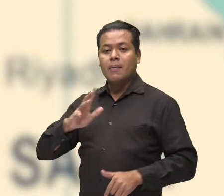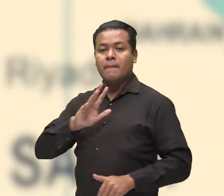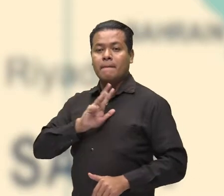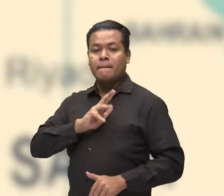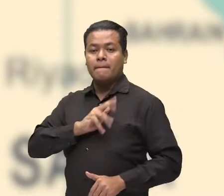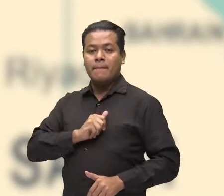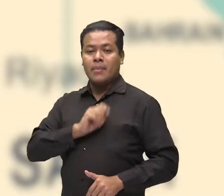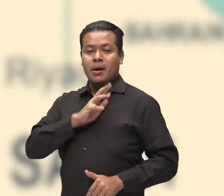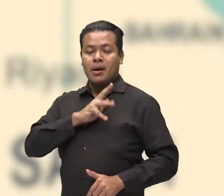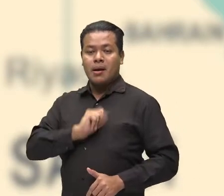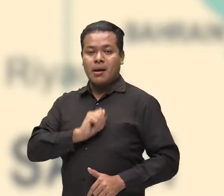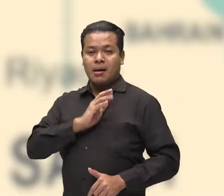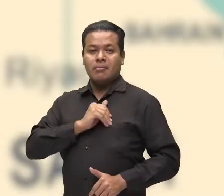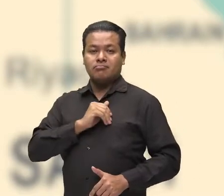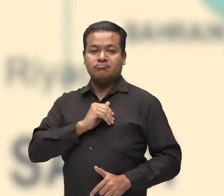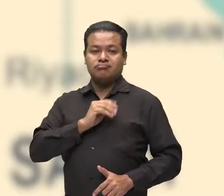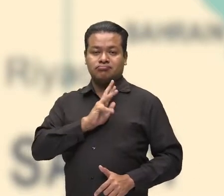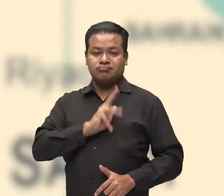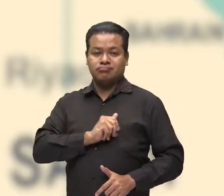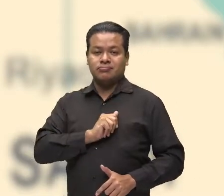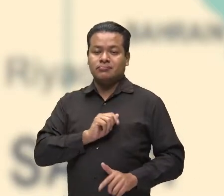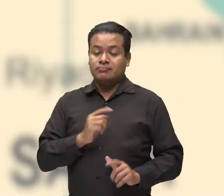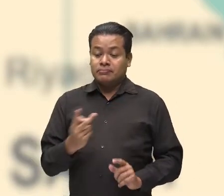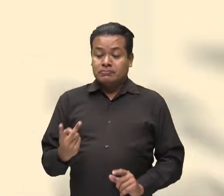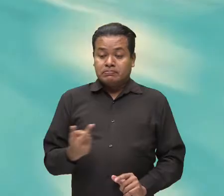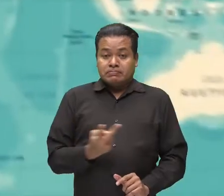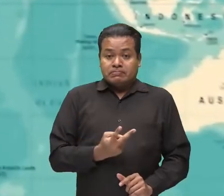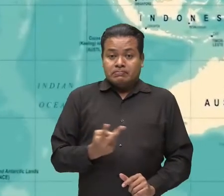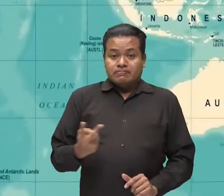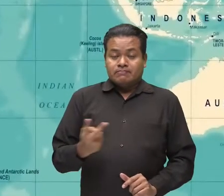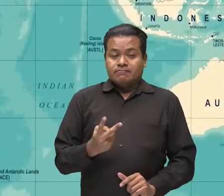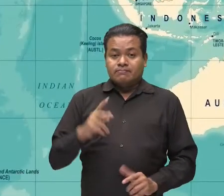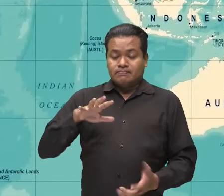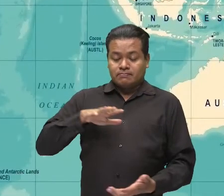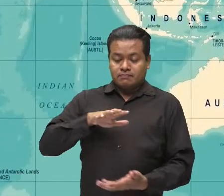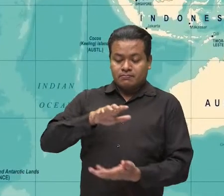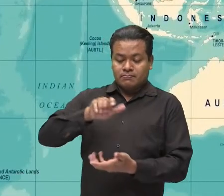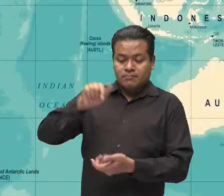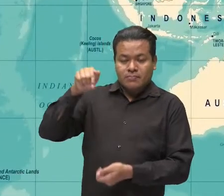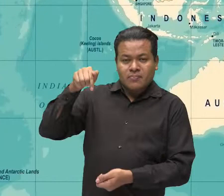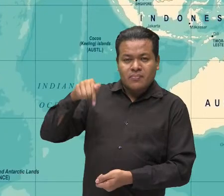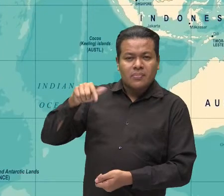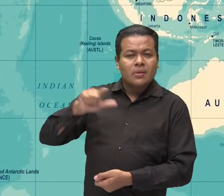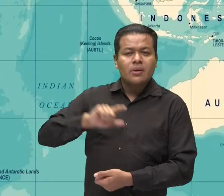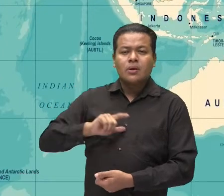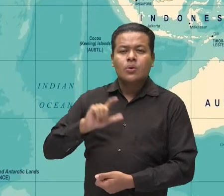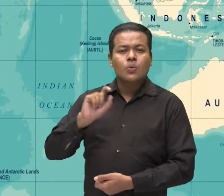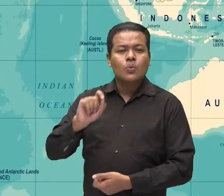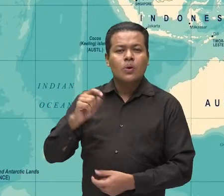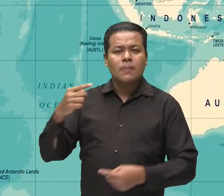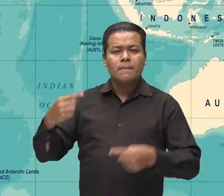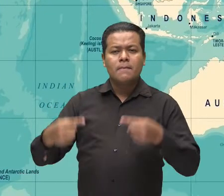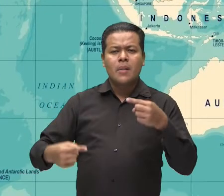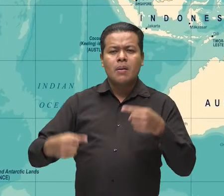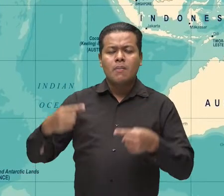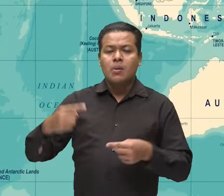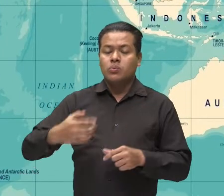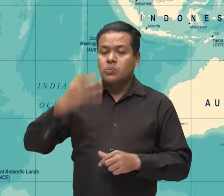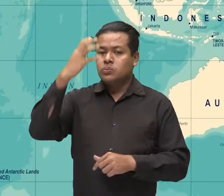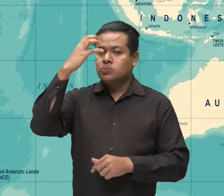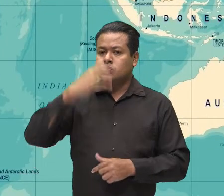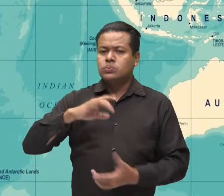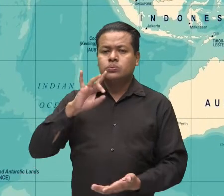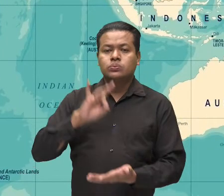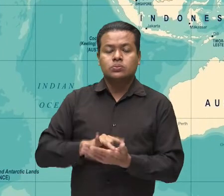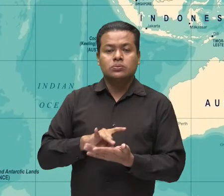a comunidade da Palestina. Tem ali toda essa área do mundo ali, é onde também tem outro conflito que é o mais sério